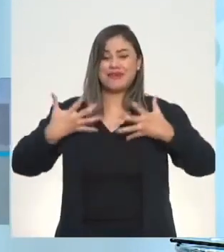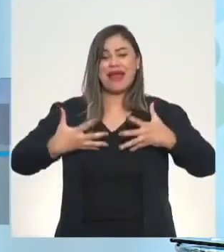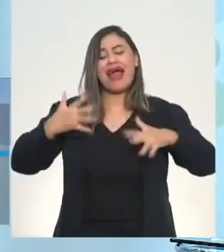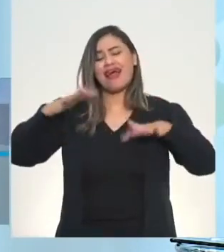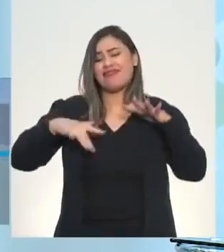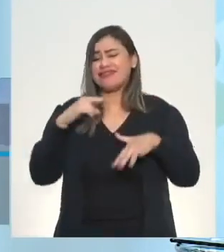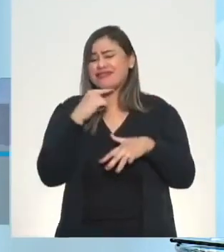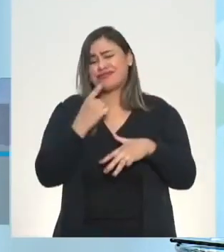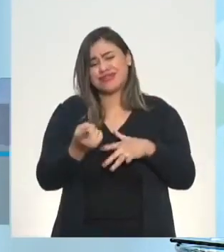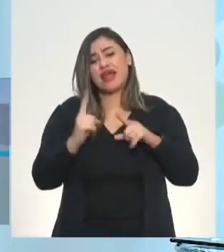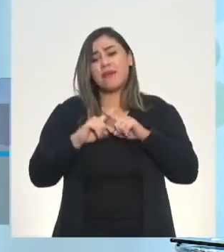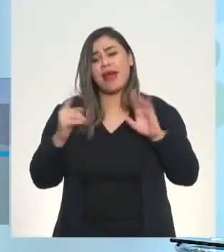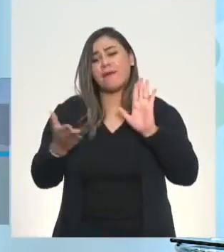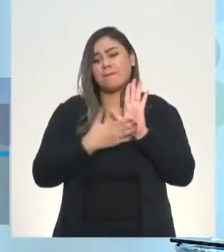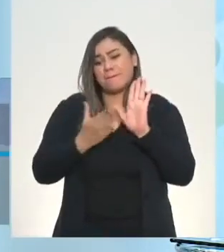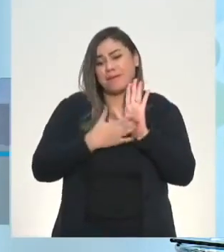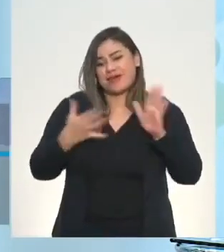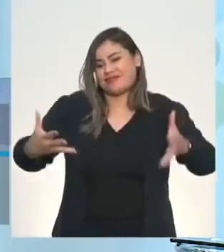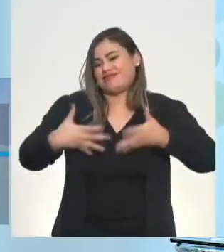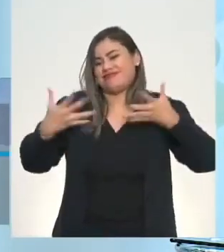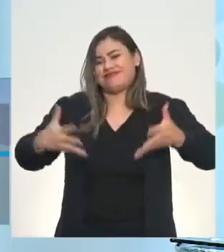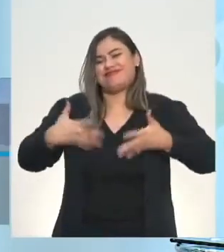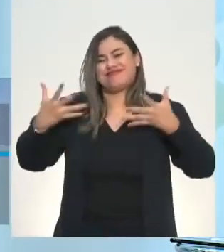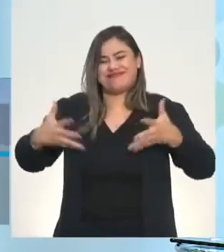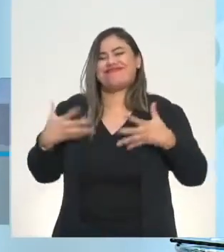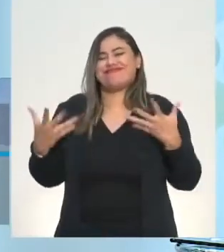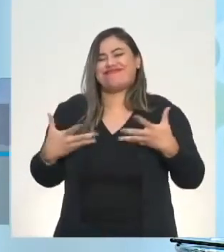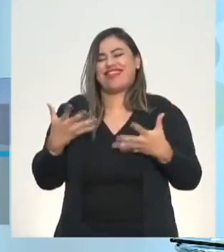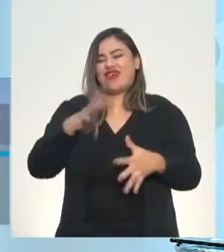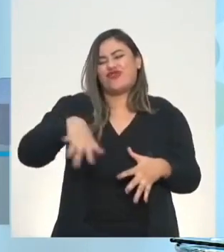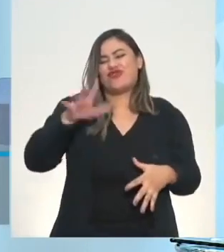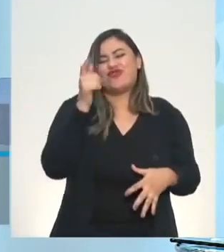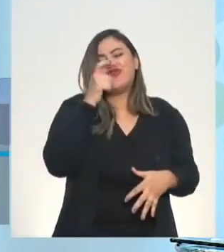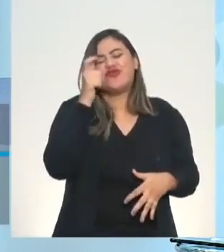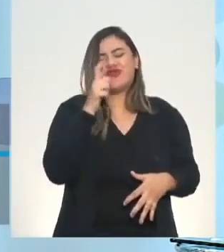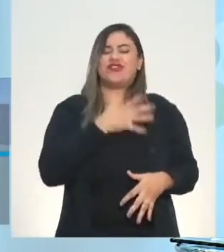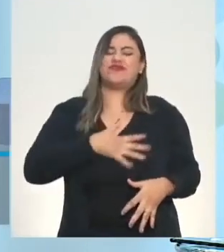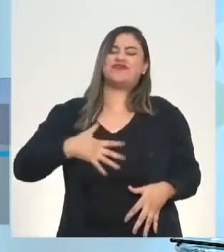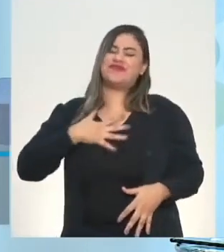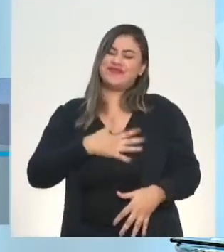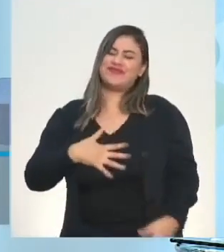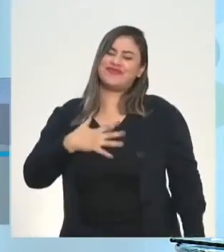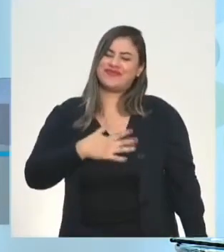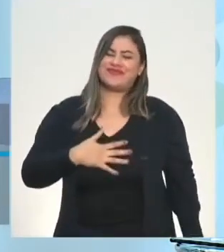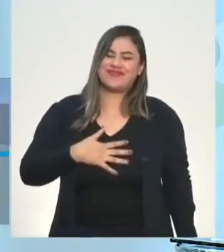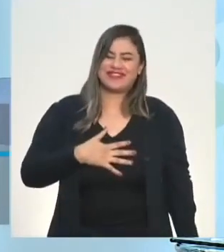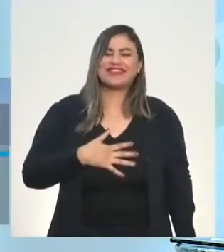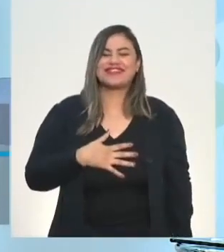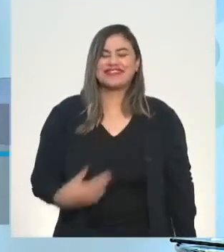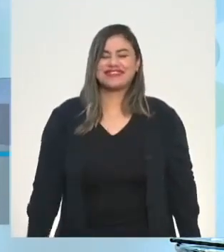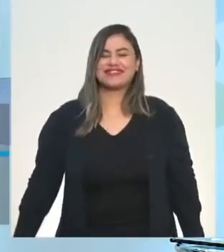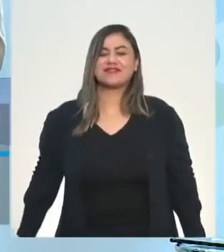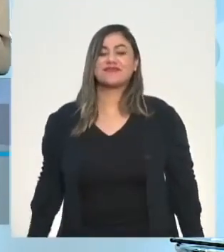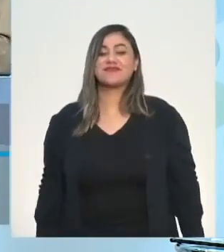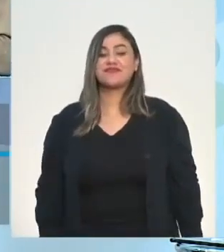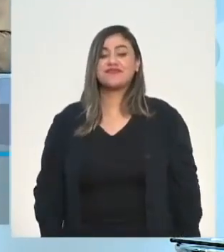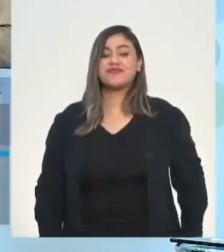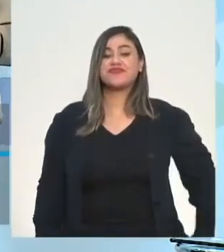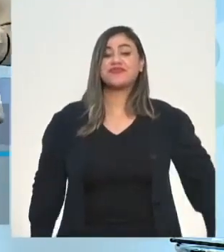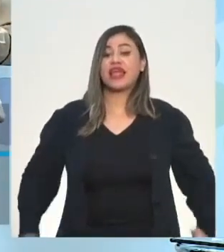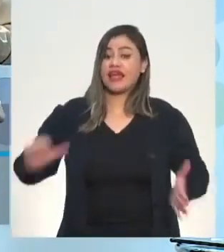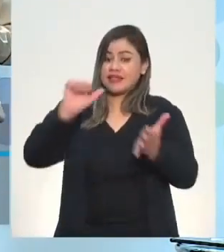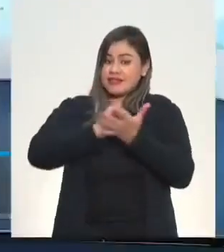a proposta é sempre construir uma aula que seja interessante para quem assiste, para quem participa, essa a ideia. Vamos para a atividade